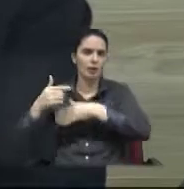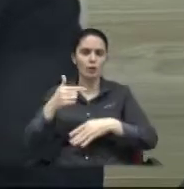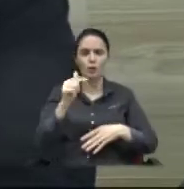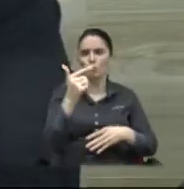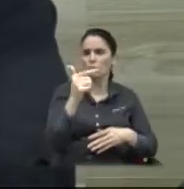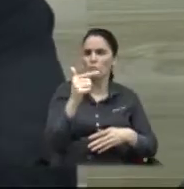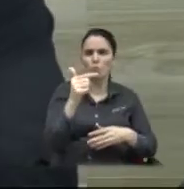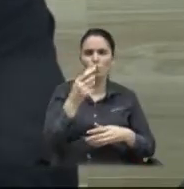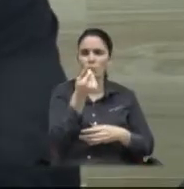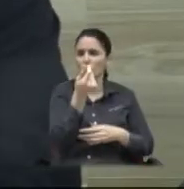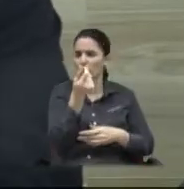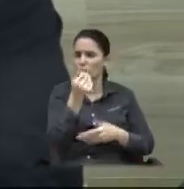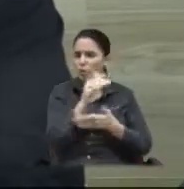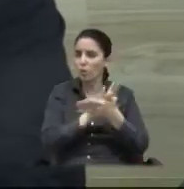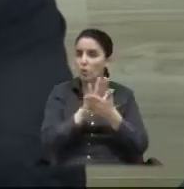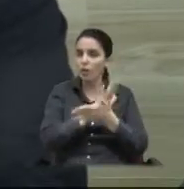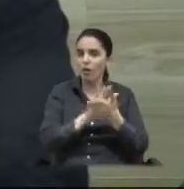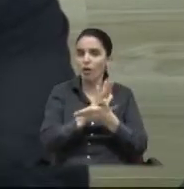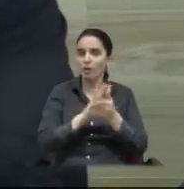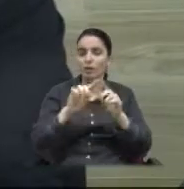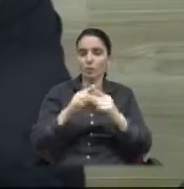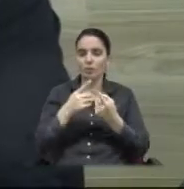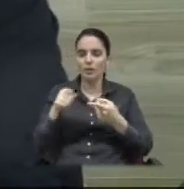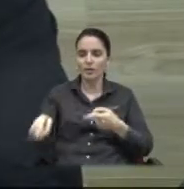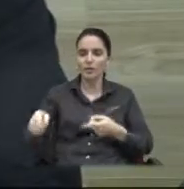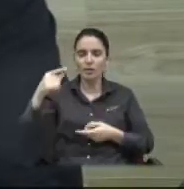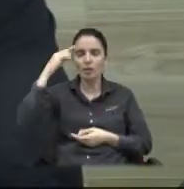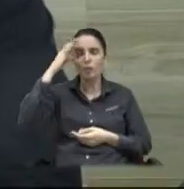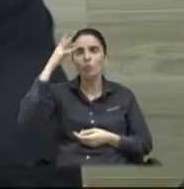condição, ele já sonhava em ser médico.